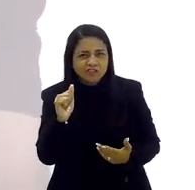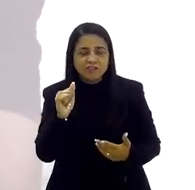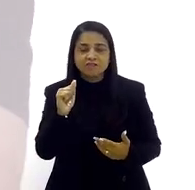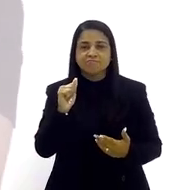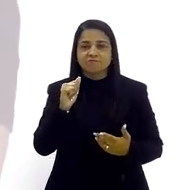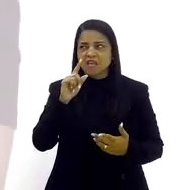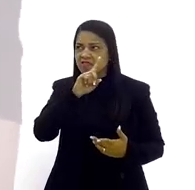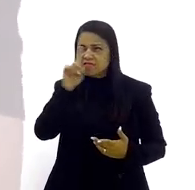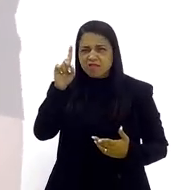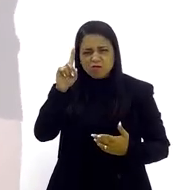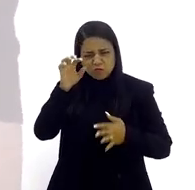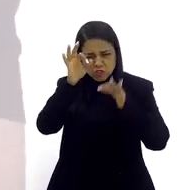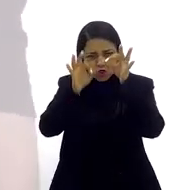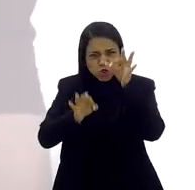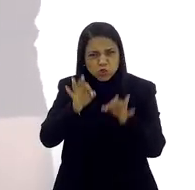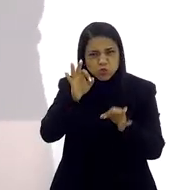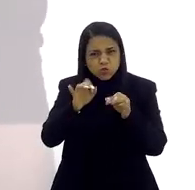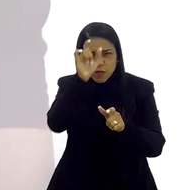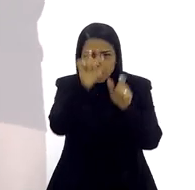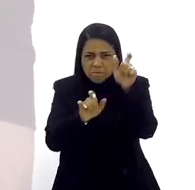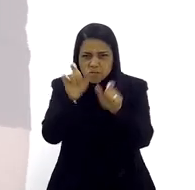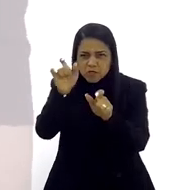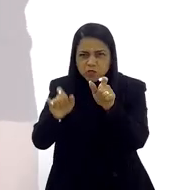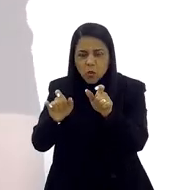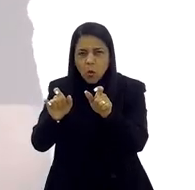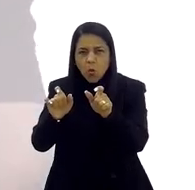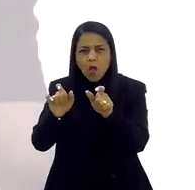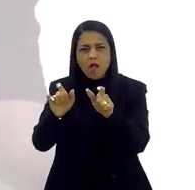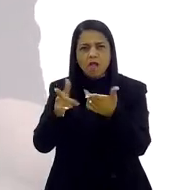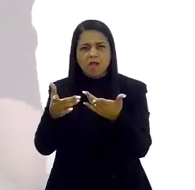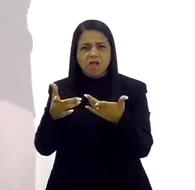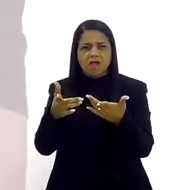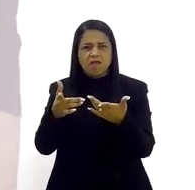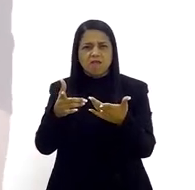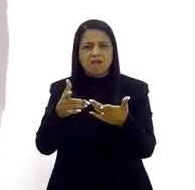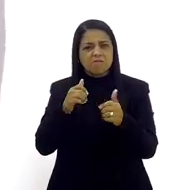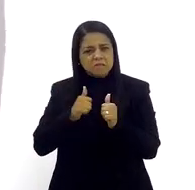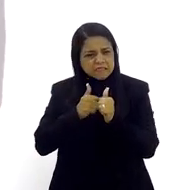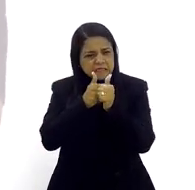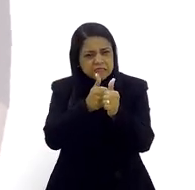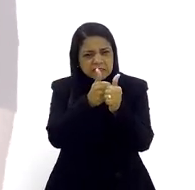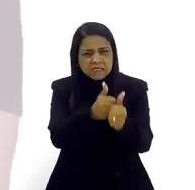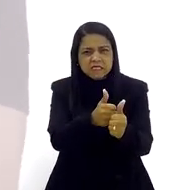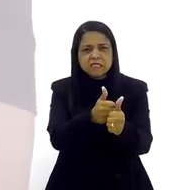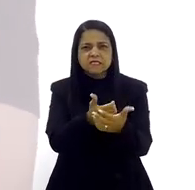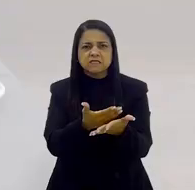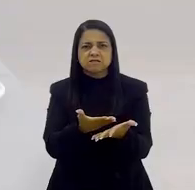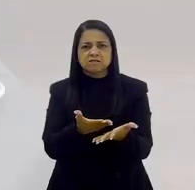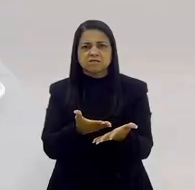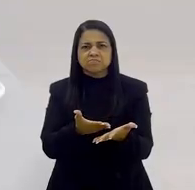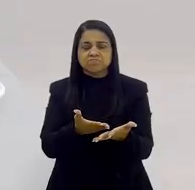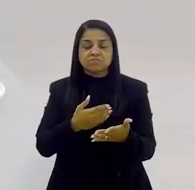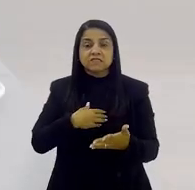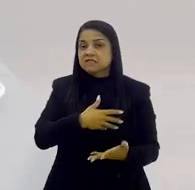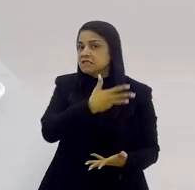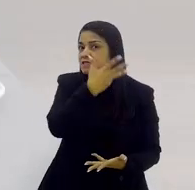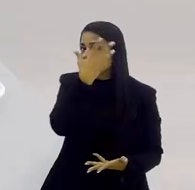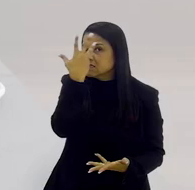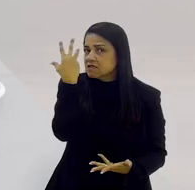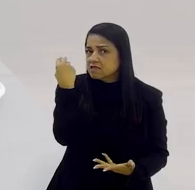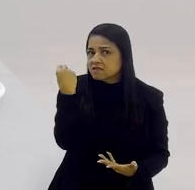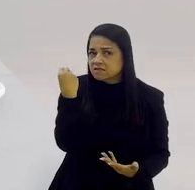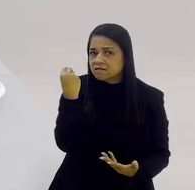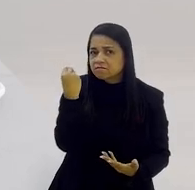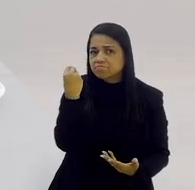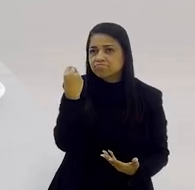de julgar as pessoas e definir padrões pelos quais Elas têm que seguir e a gente esquece